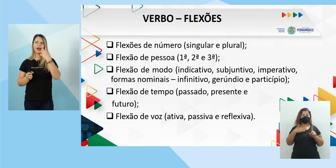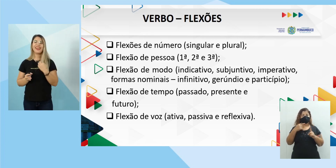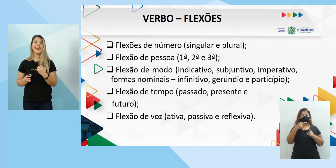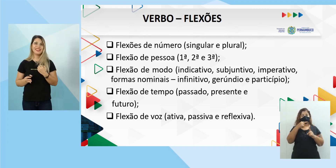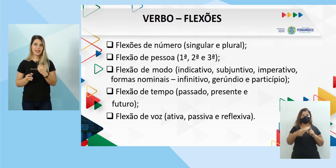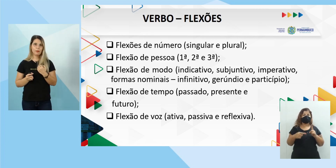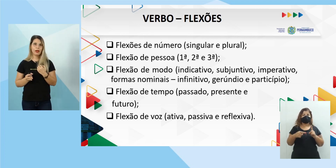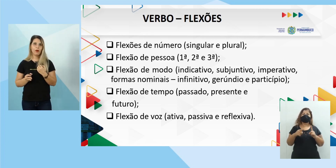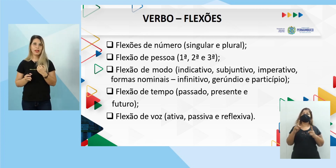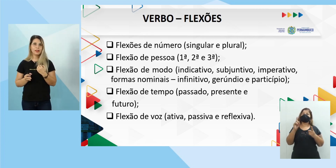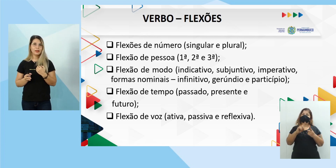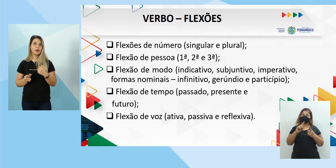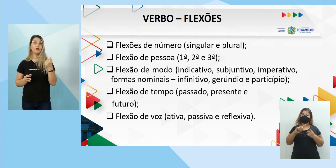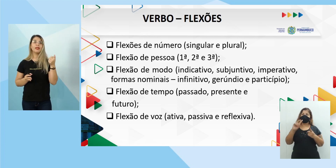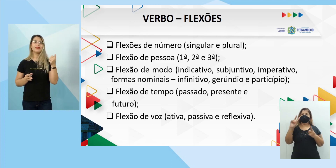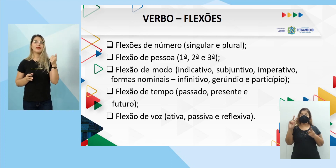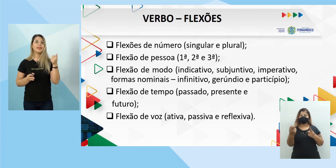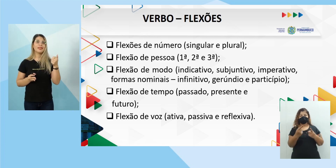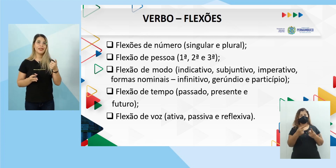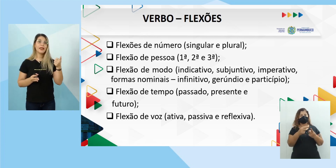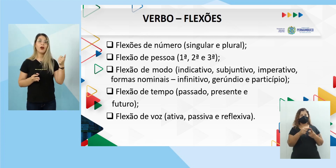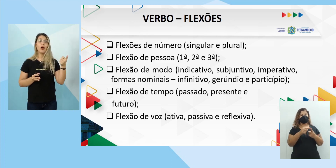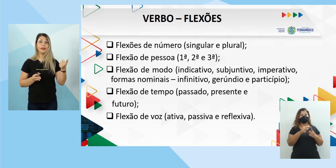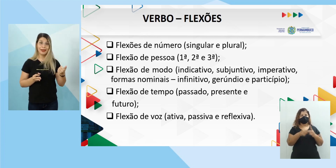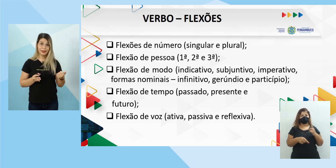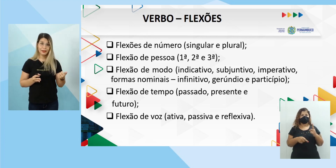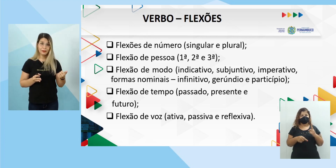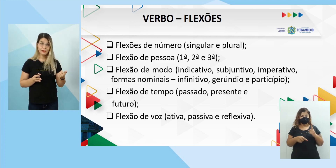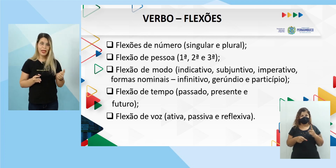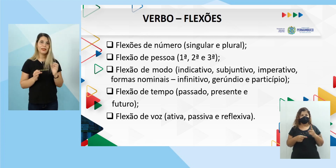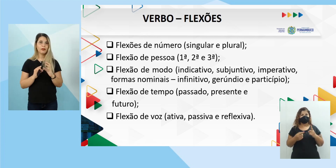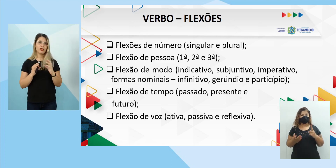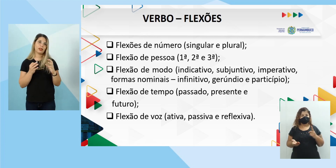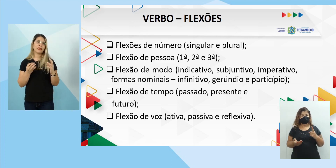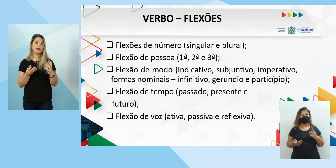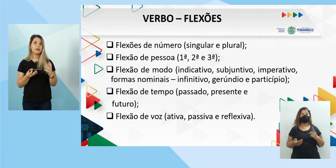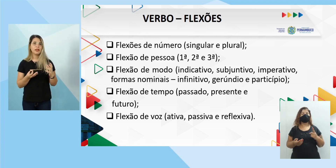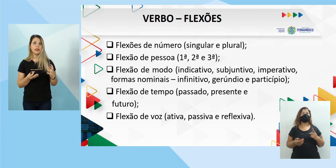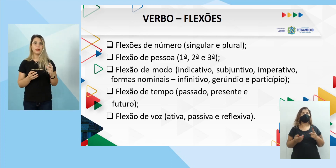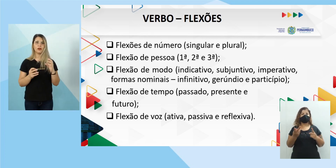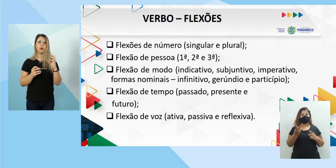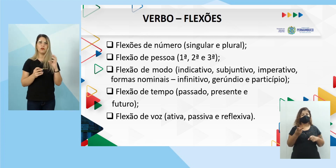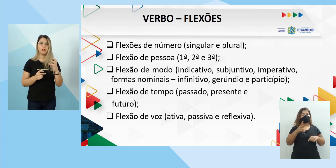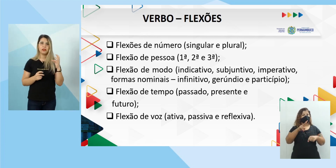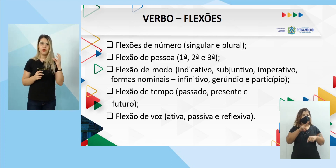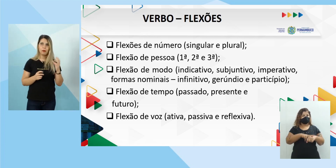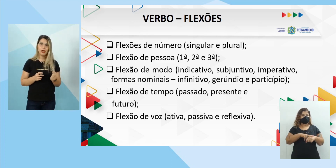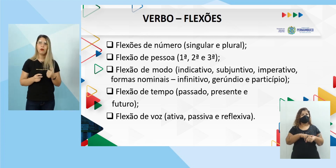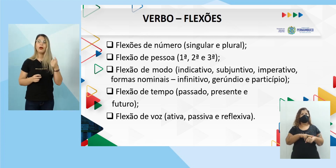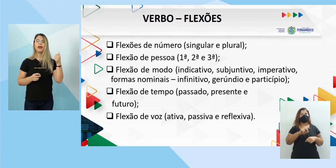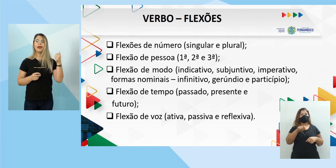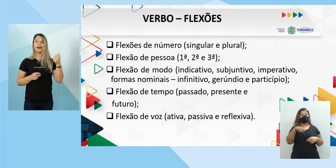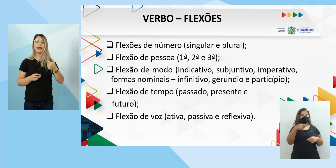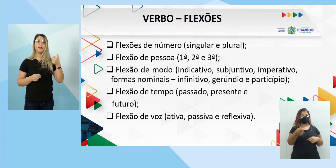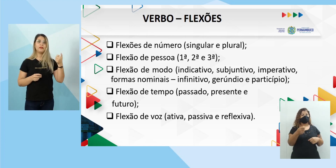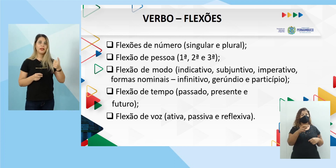como recebeu a ação de ser cortada, tá? Então a gente classifica isso como voz